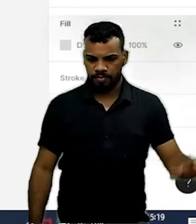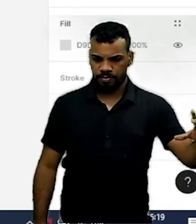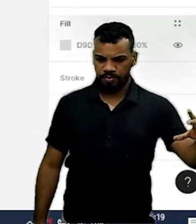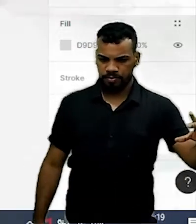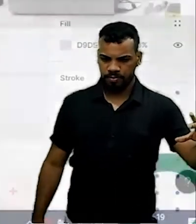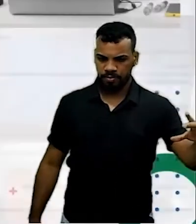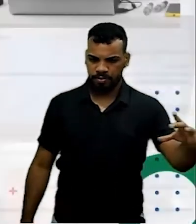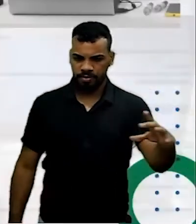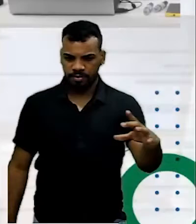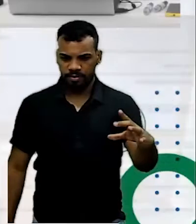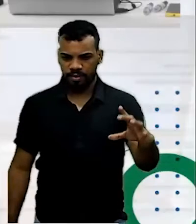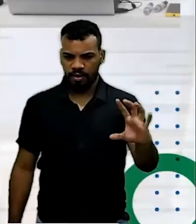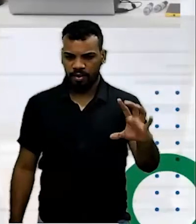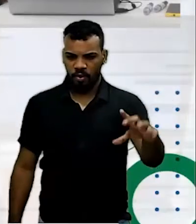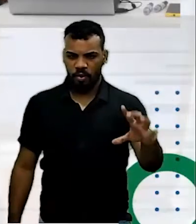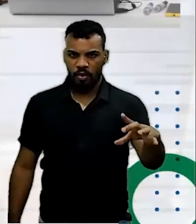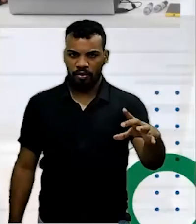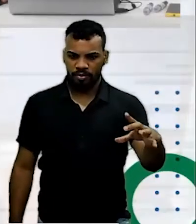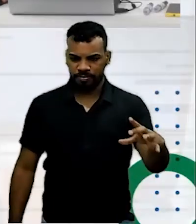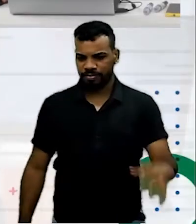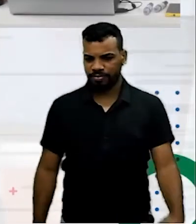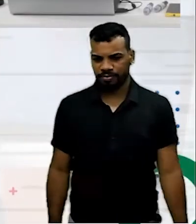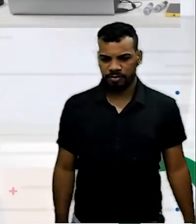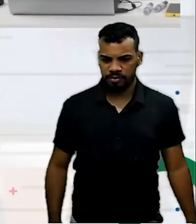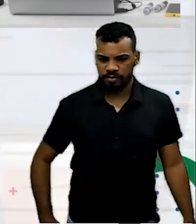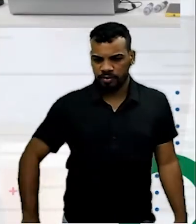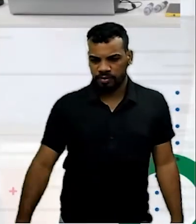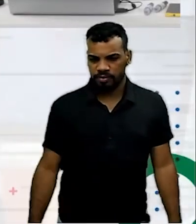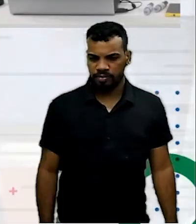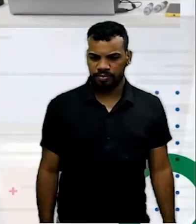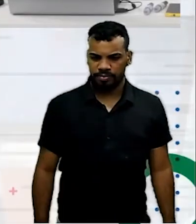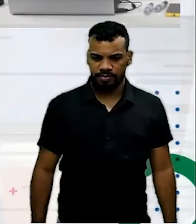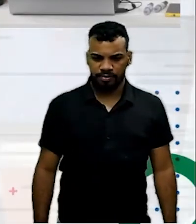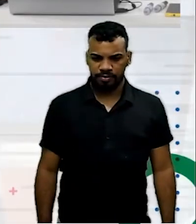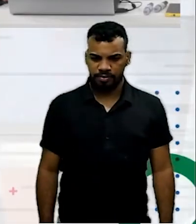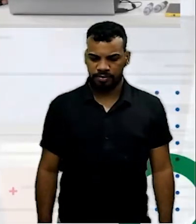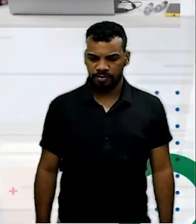E para arredondar as bordas desse polígono, não, pode voltar.